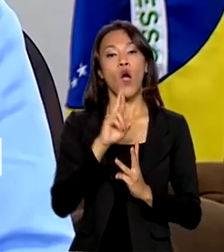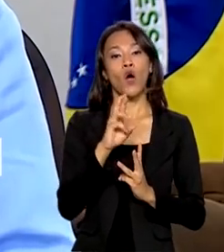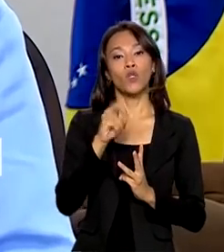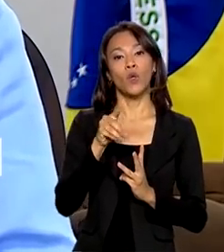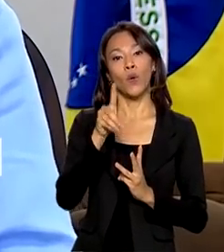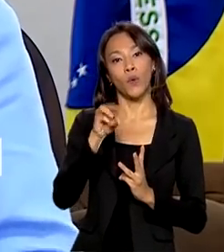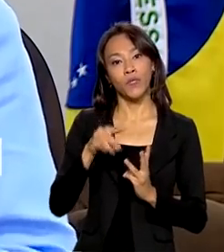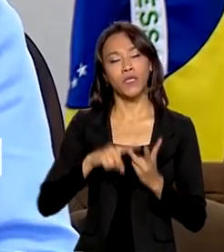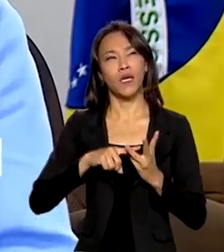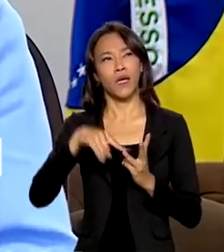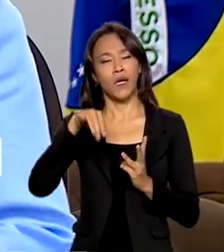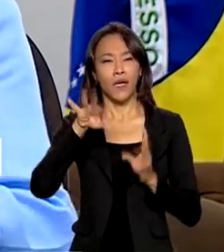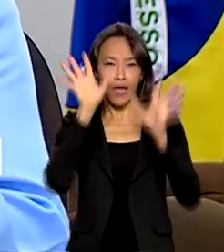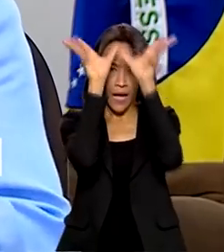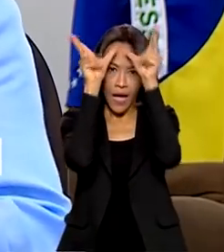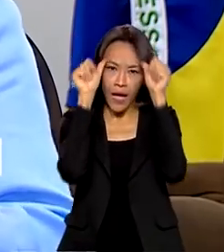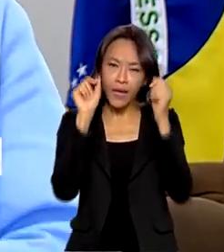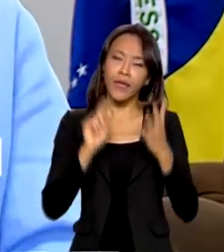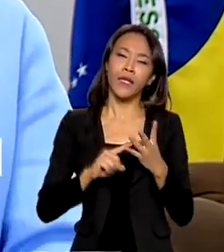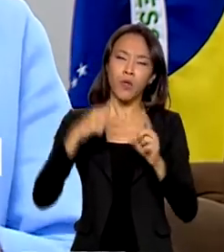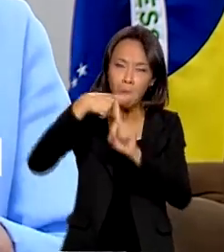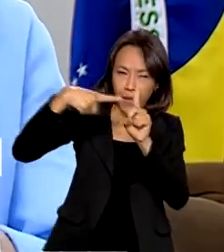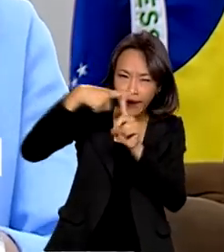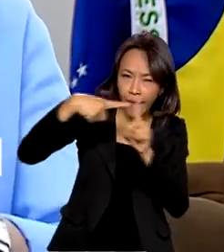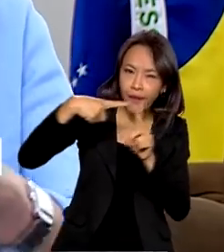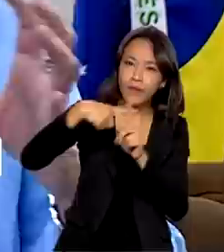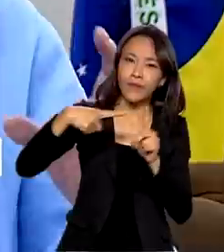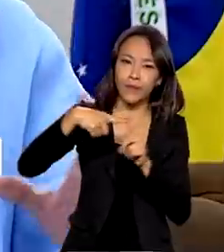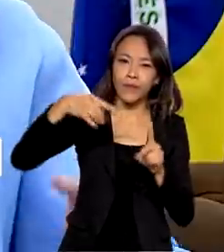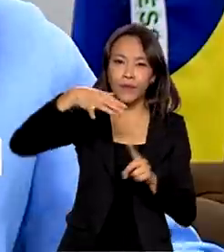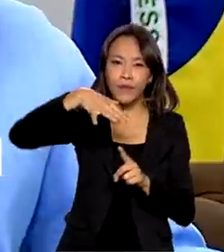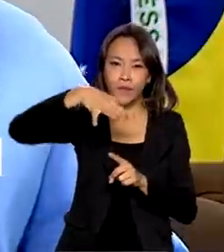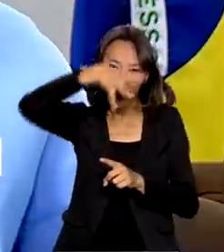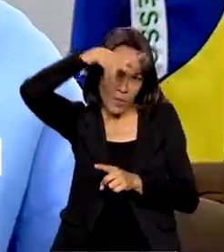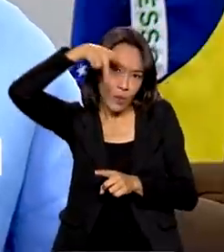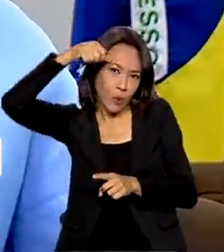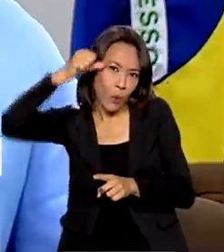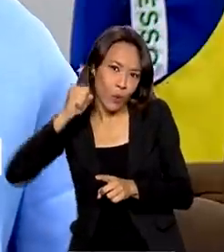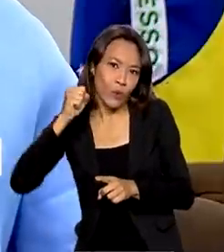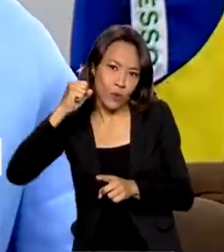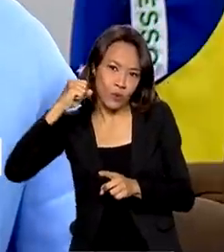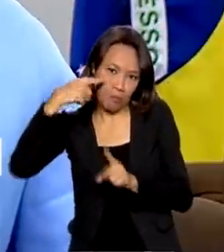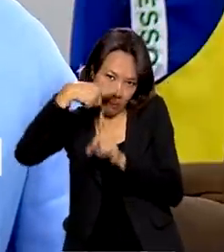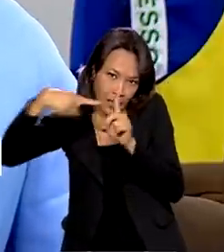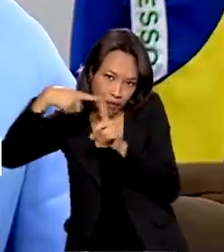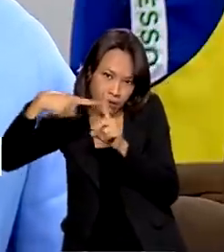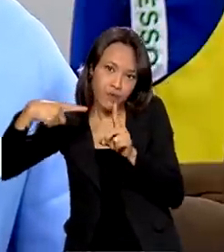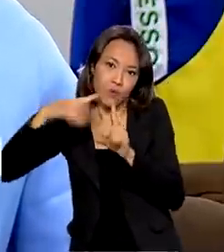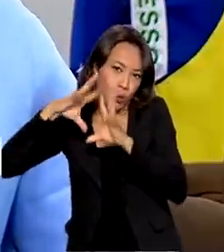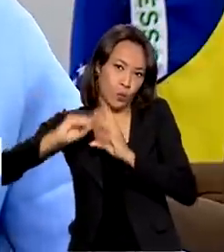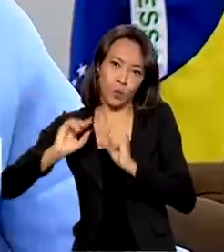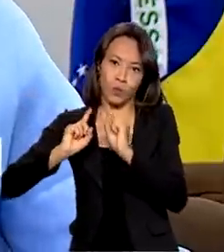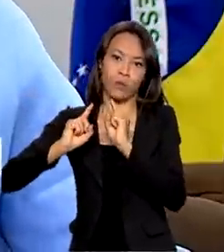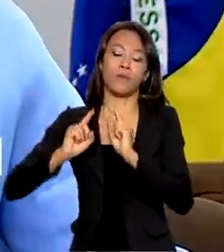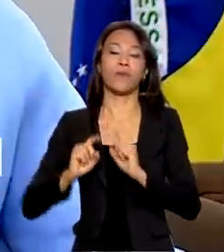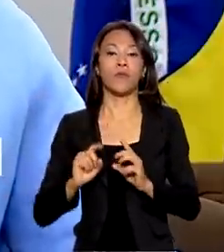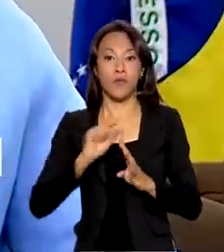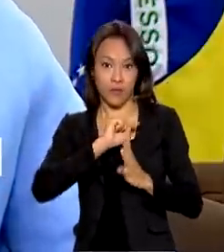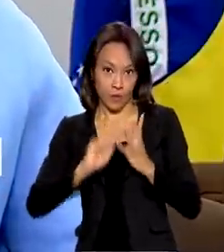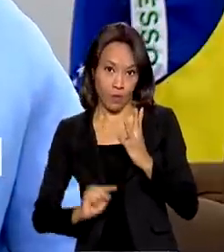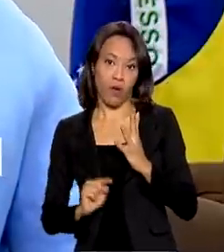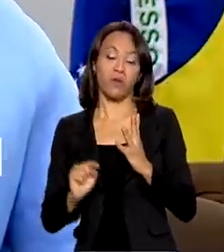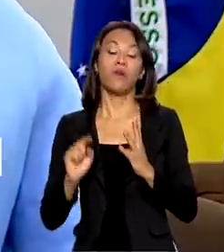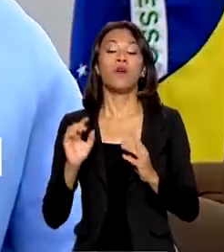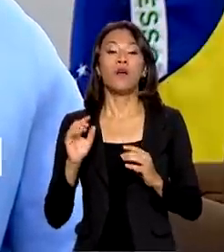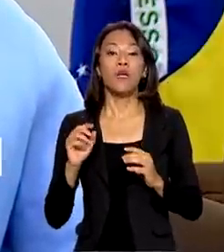Acre mais e um pedaço do Mato Grosso uma faixa do Mato Grosso é isso é